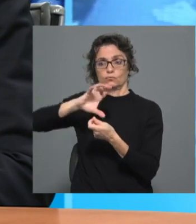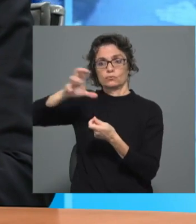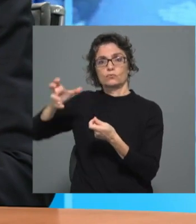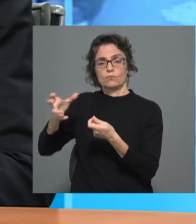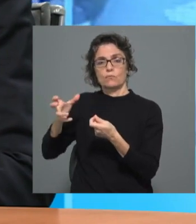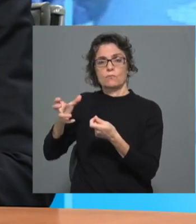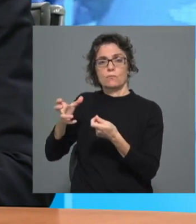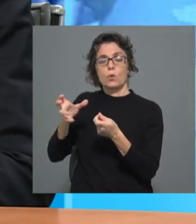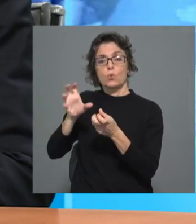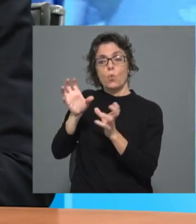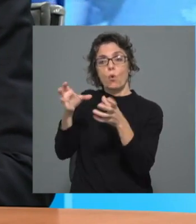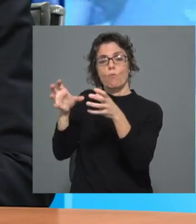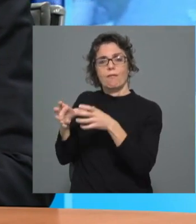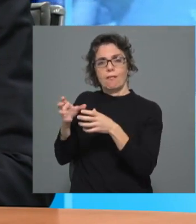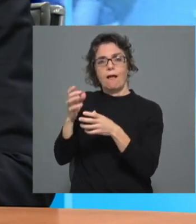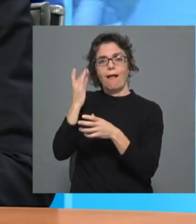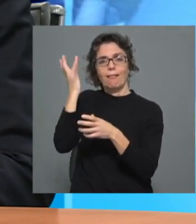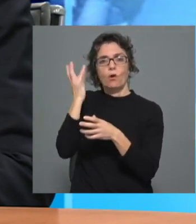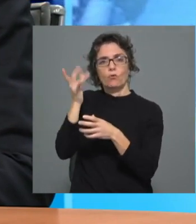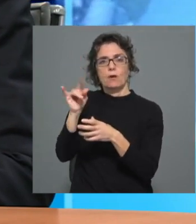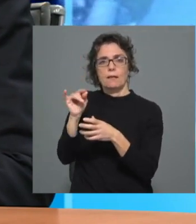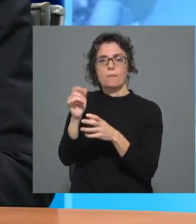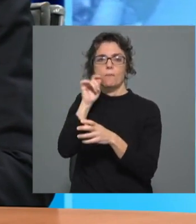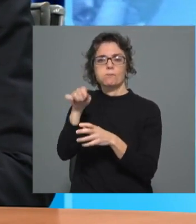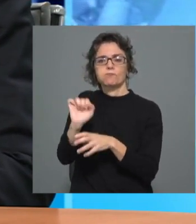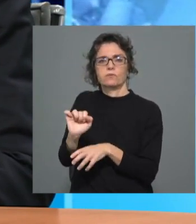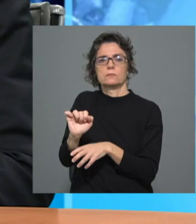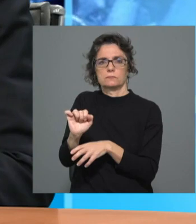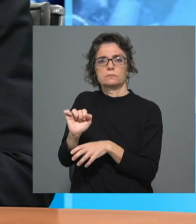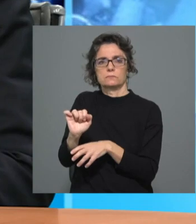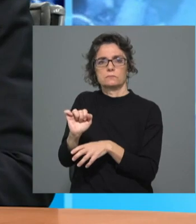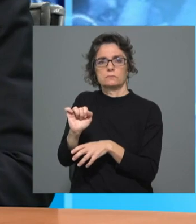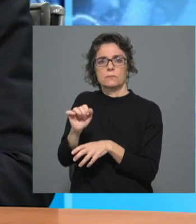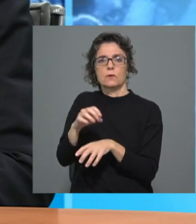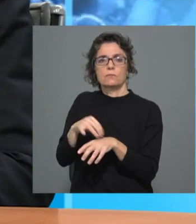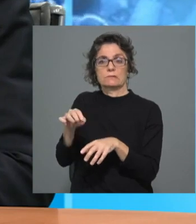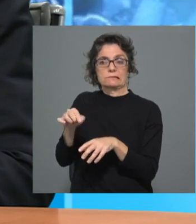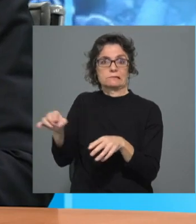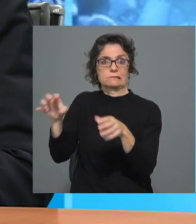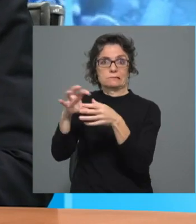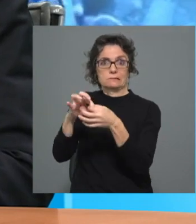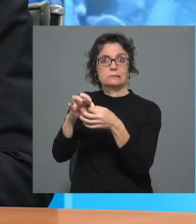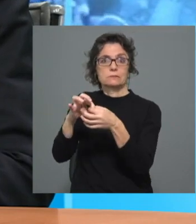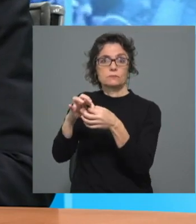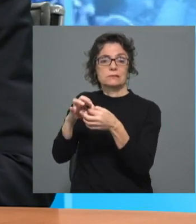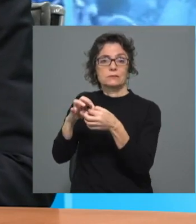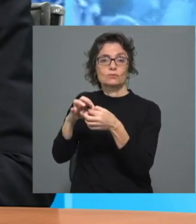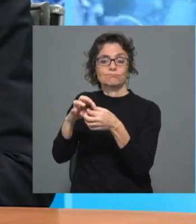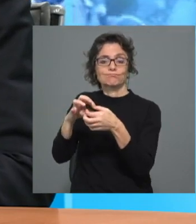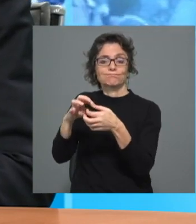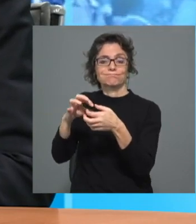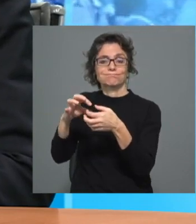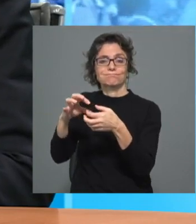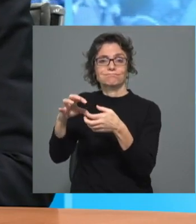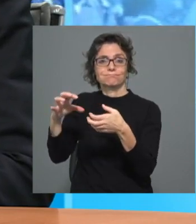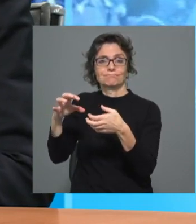ortodoxas da Ucrânia, essa ligação foi-se rompendo e fomos